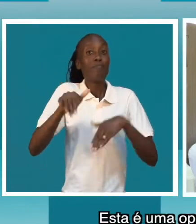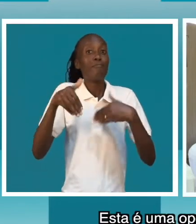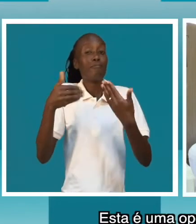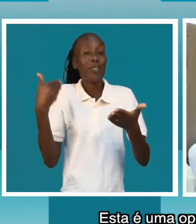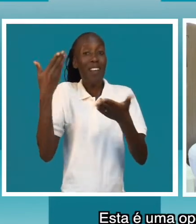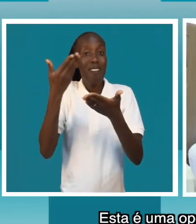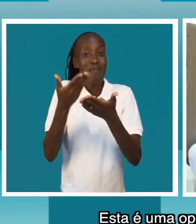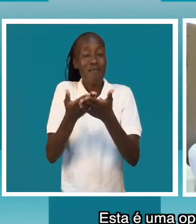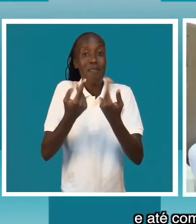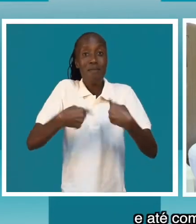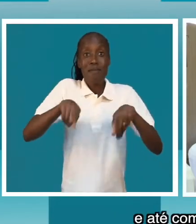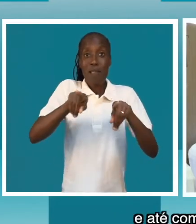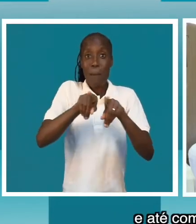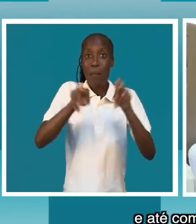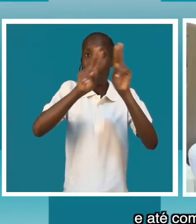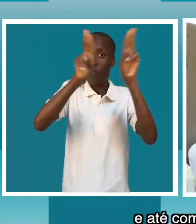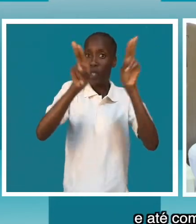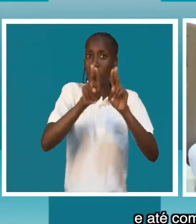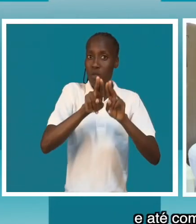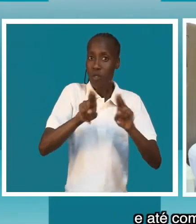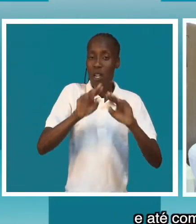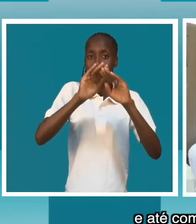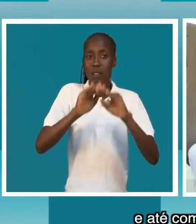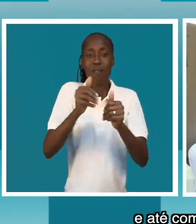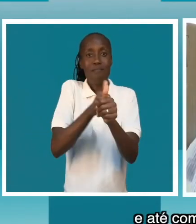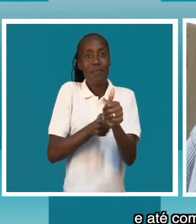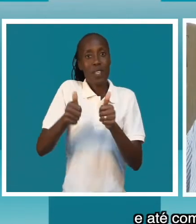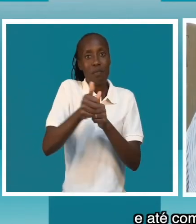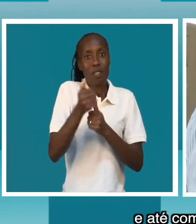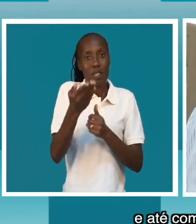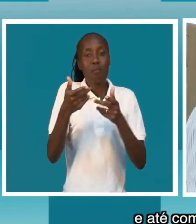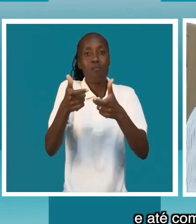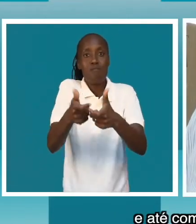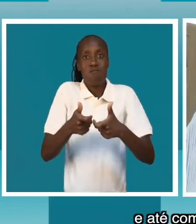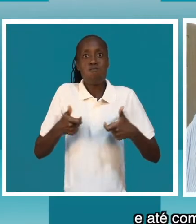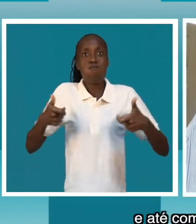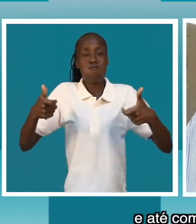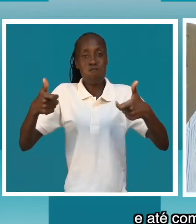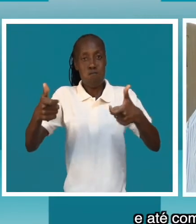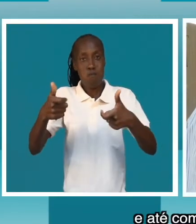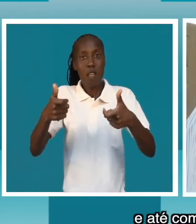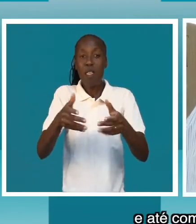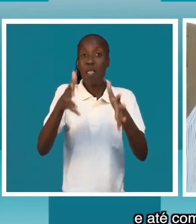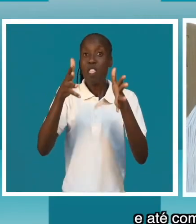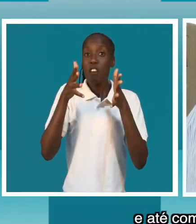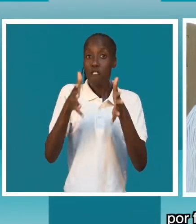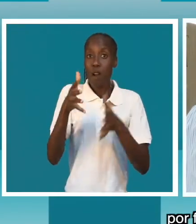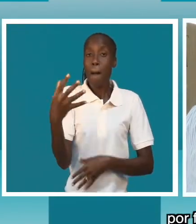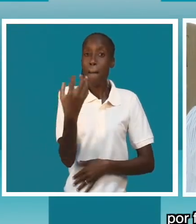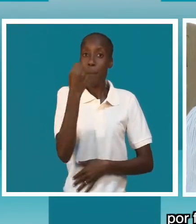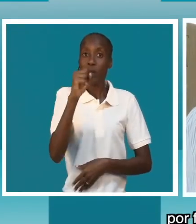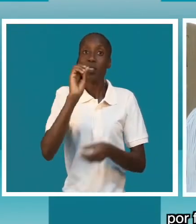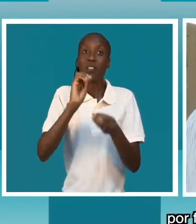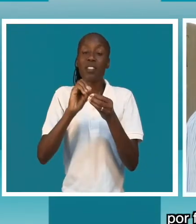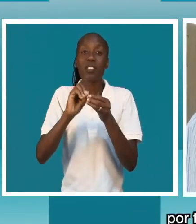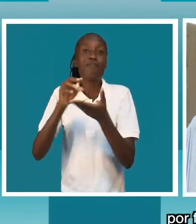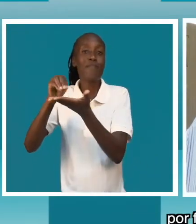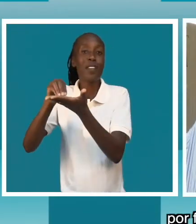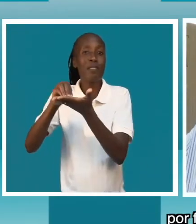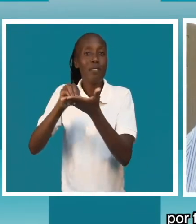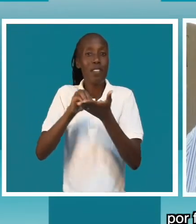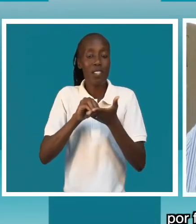outras províncias e até com os organismos internacionais que estão representados aqui neste seminário, por forma que